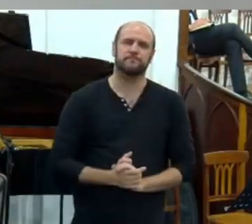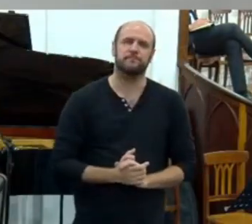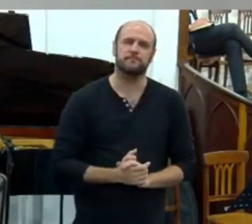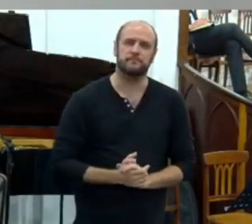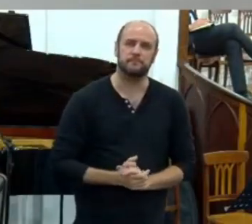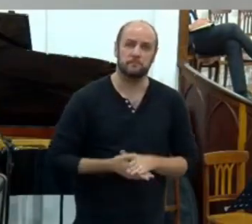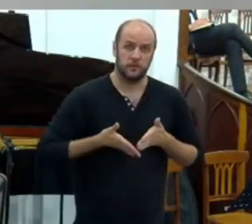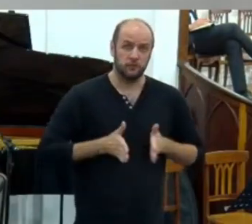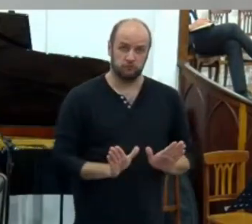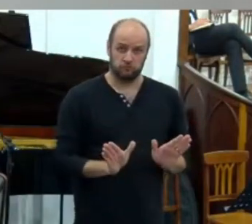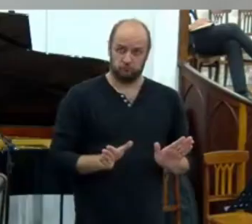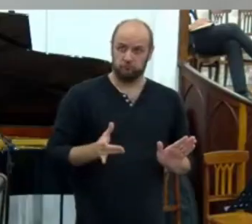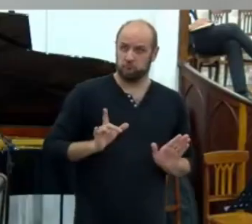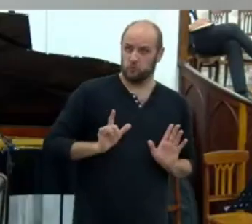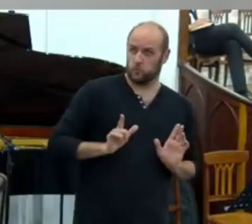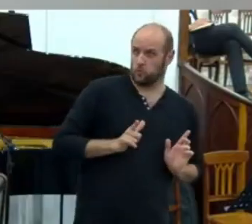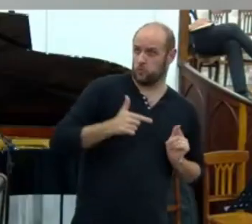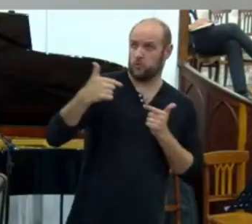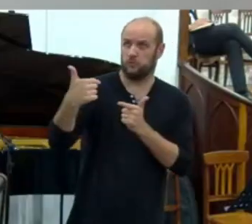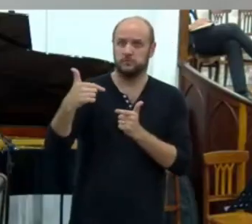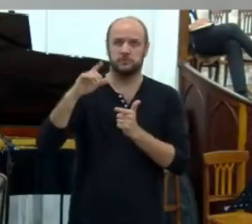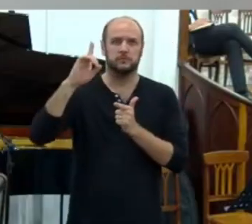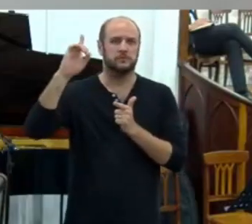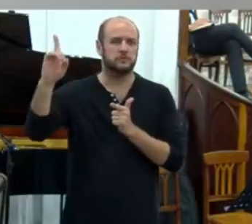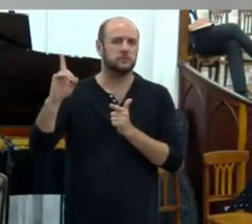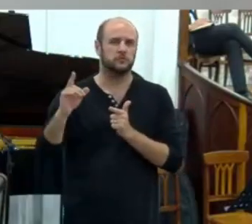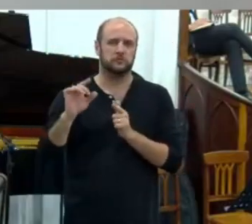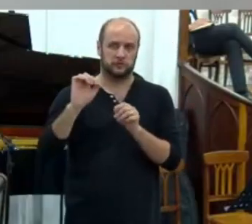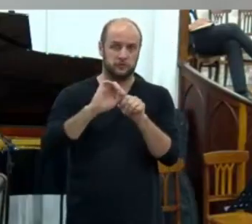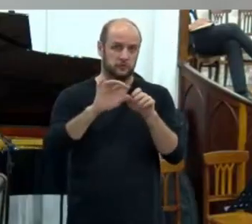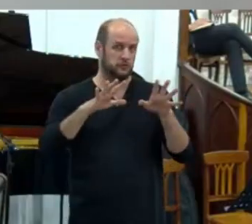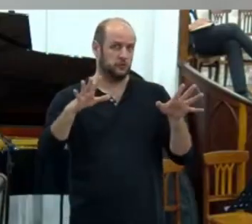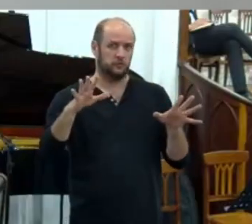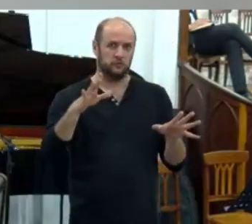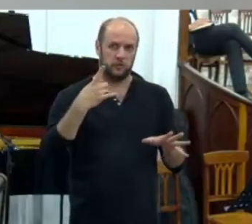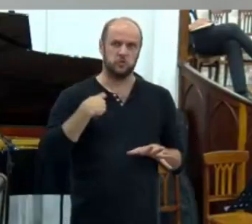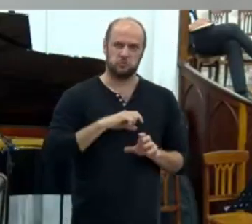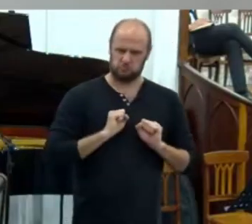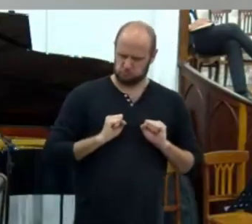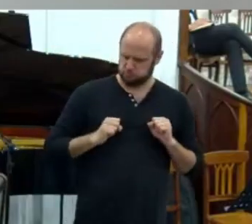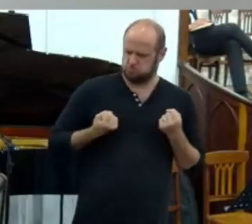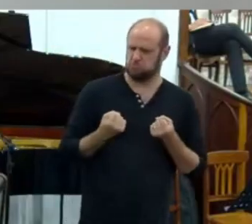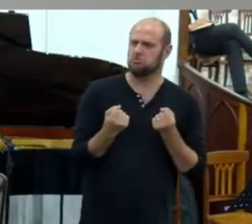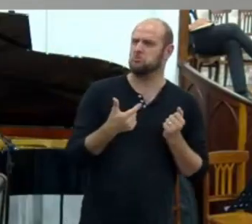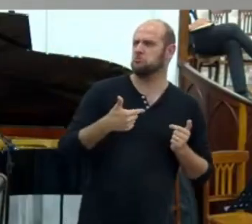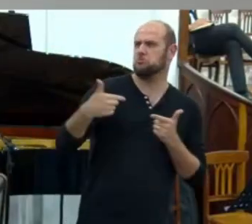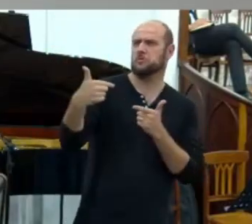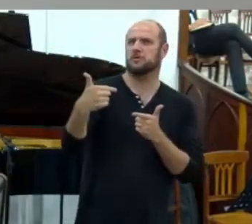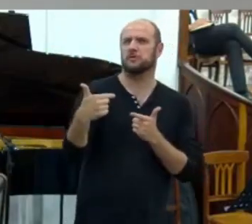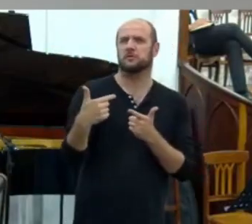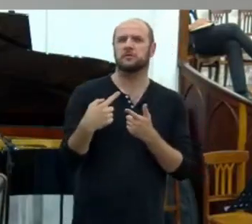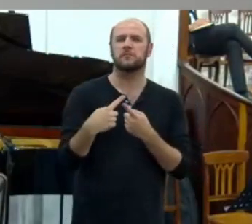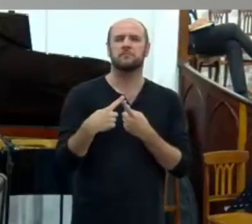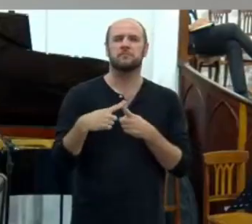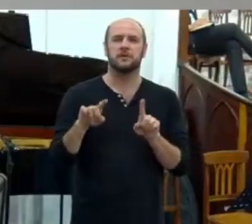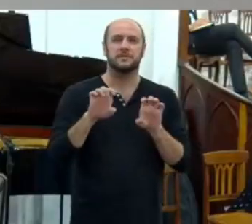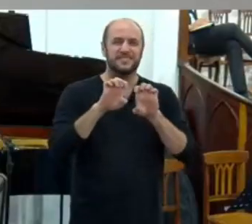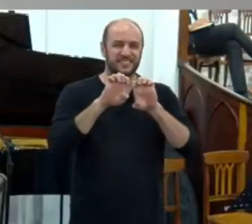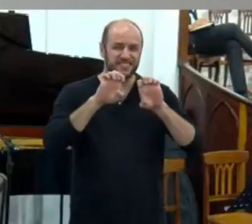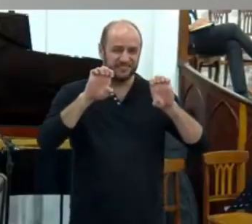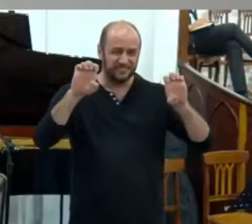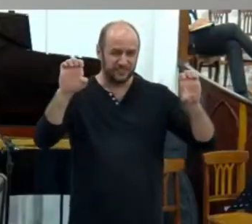Nascemos em rebelião contra o nosso Deus, o nosso Criador. Mas quando somos alcançados por esse